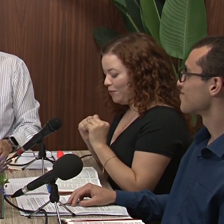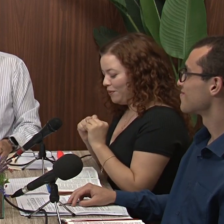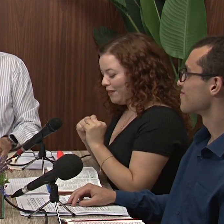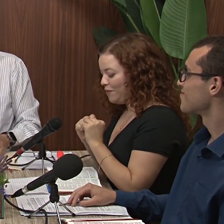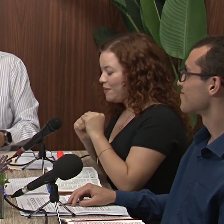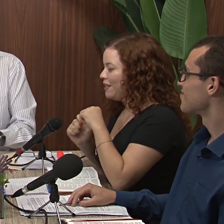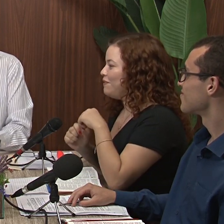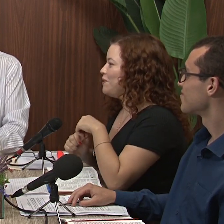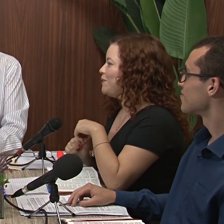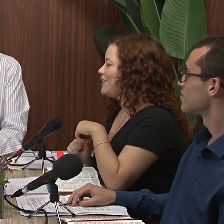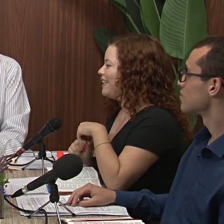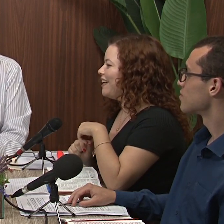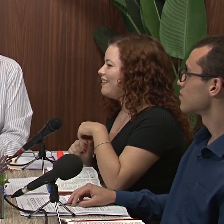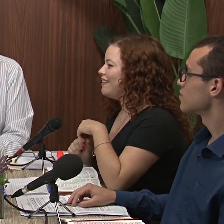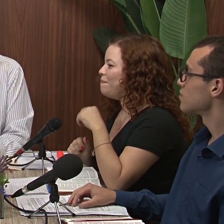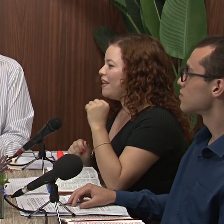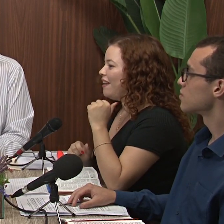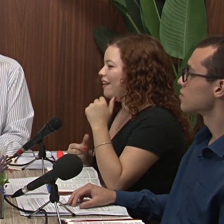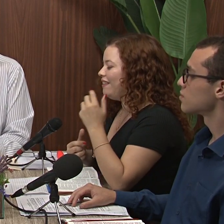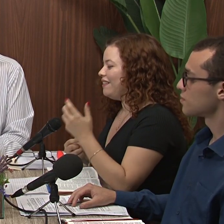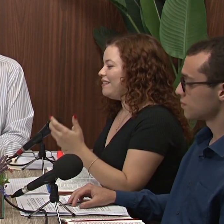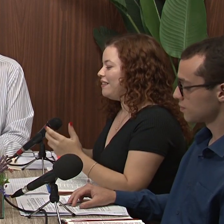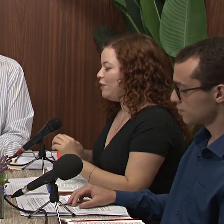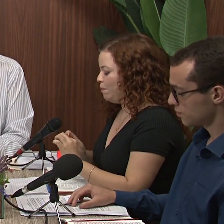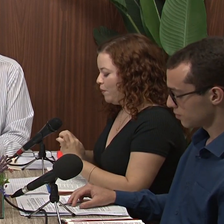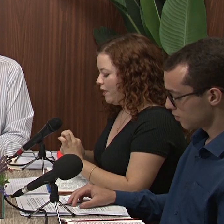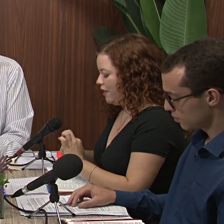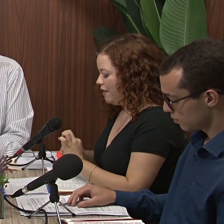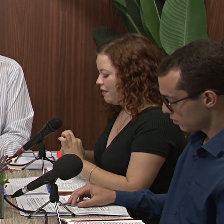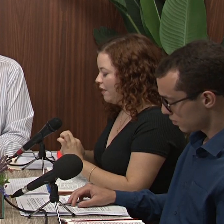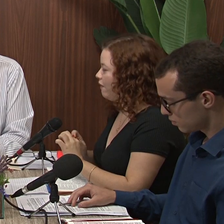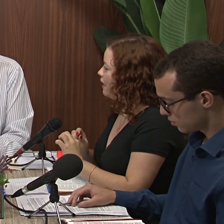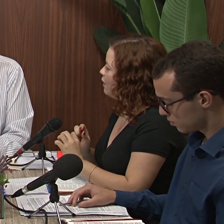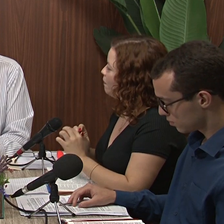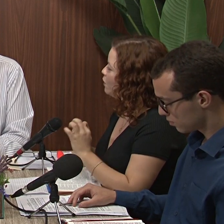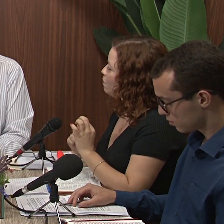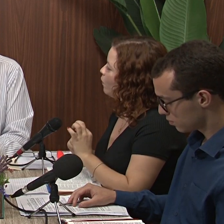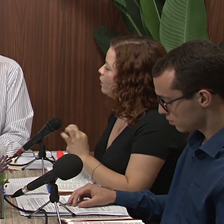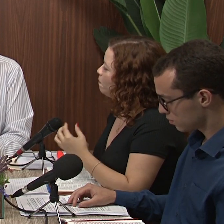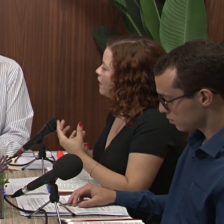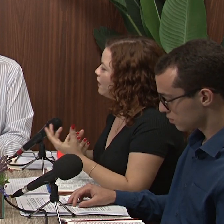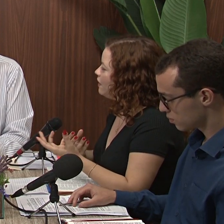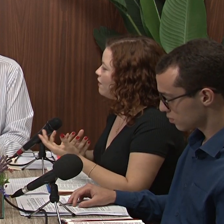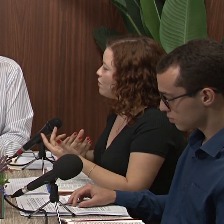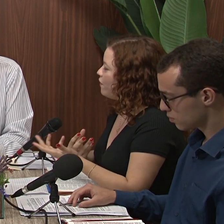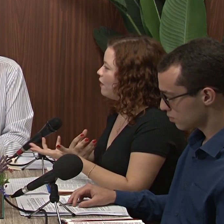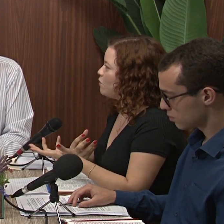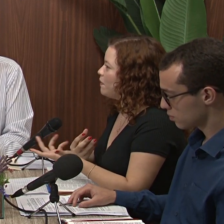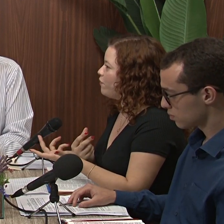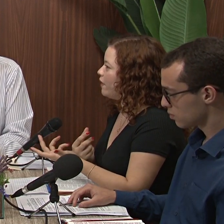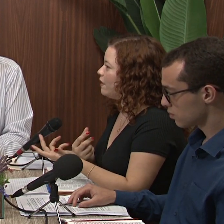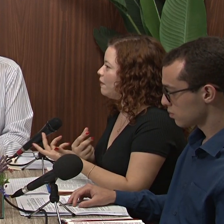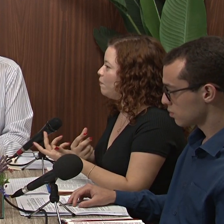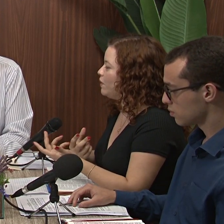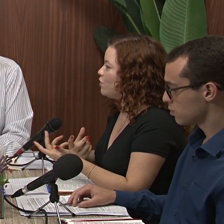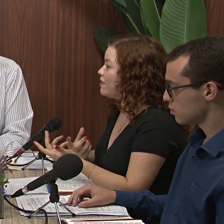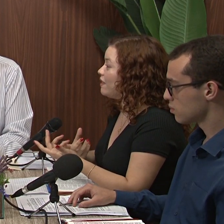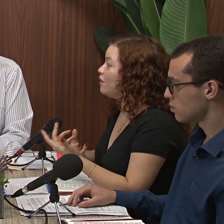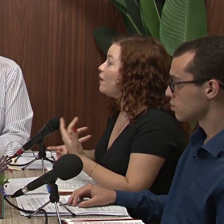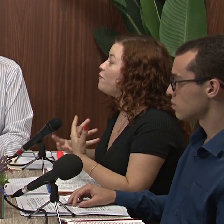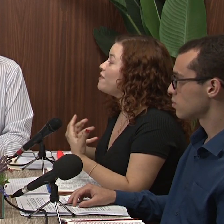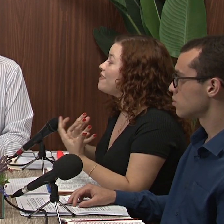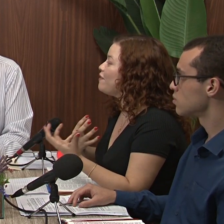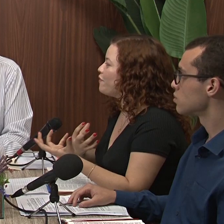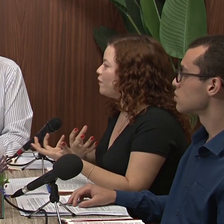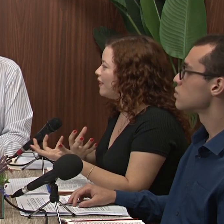ali o grãozinho de mostarda, né? É interessante porque esse grão ele é realmente muito pequenininho. Isso fala de uma fé que muitas vezes